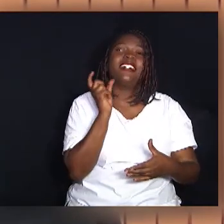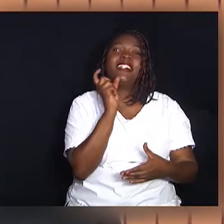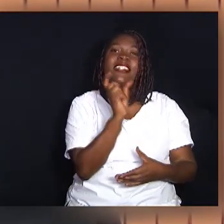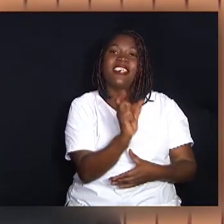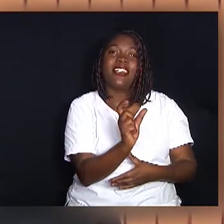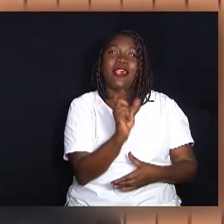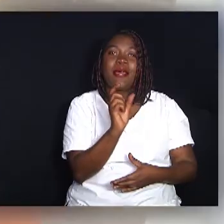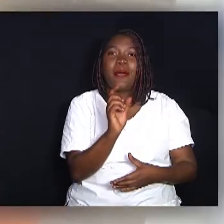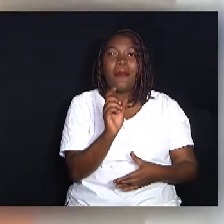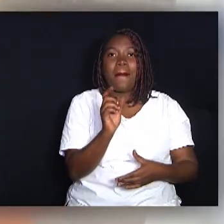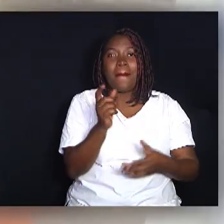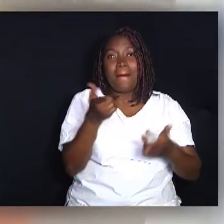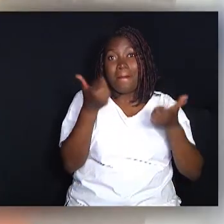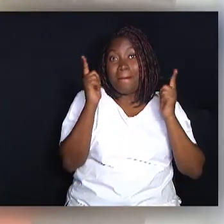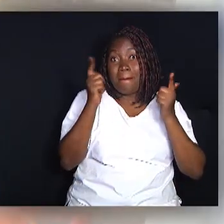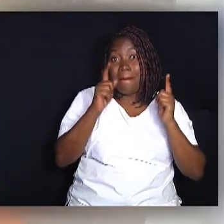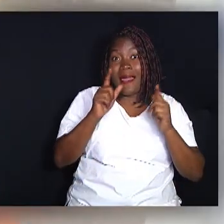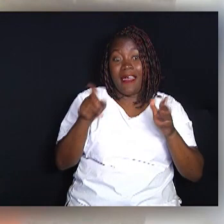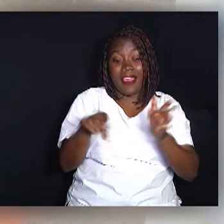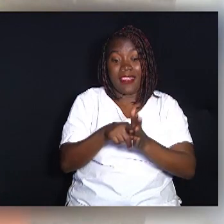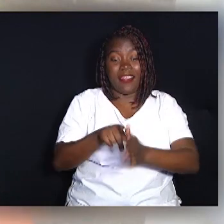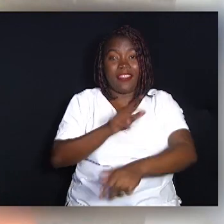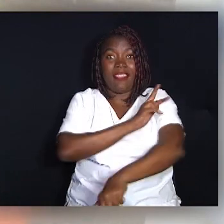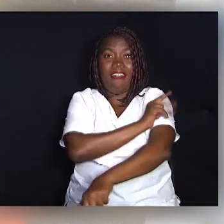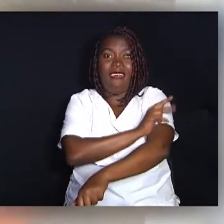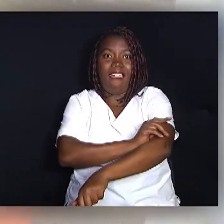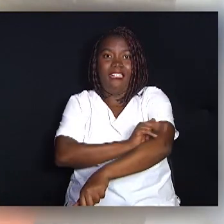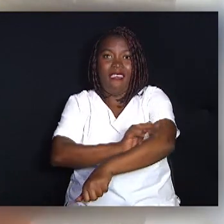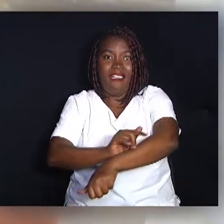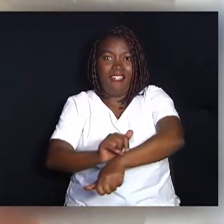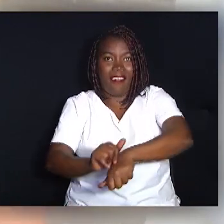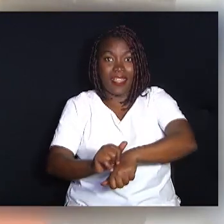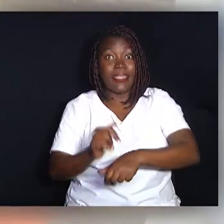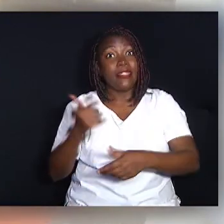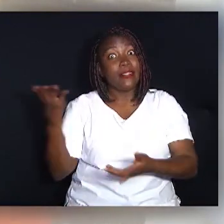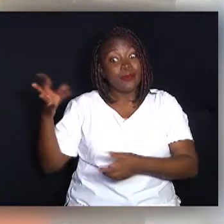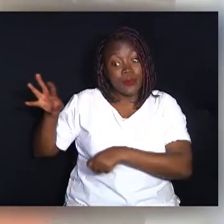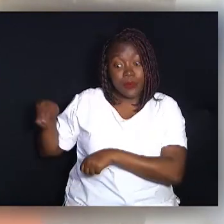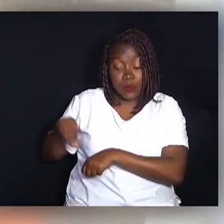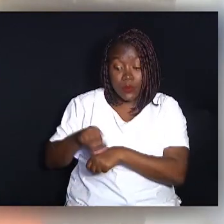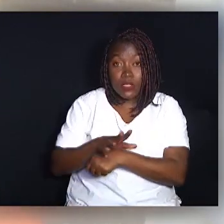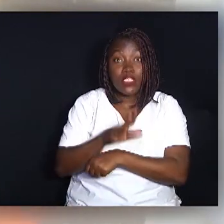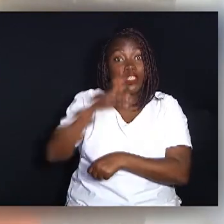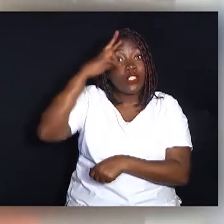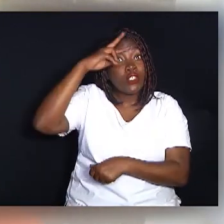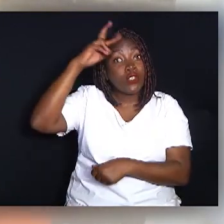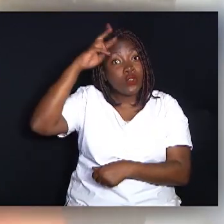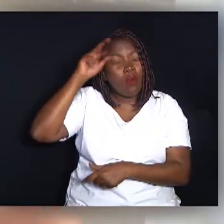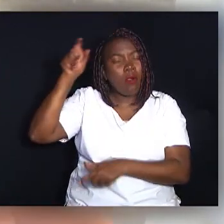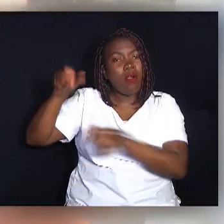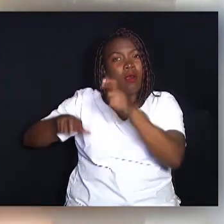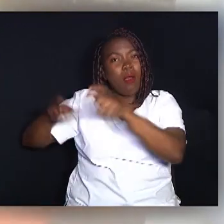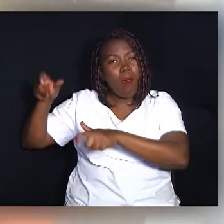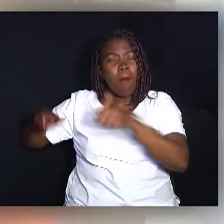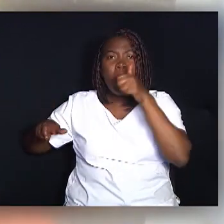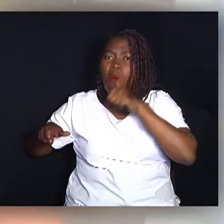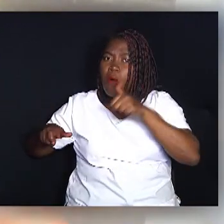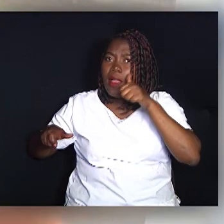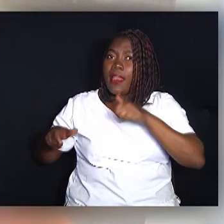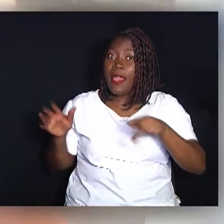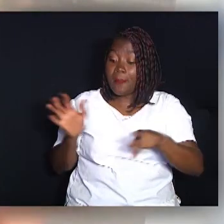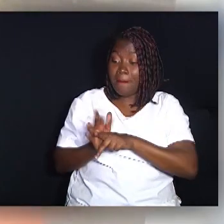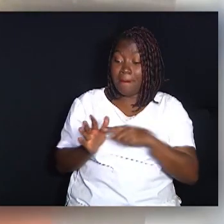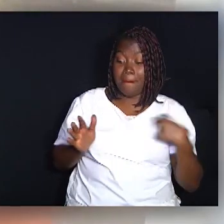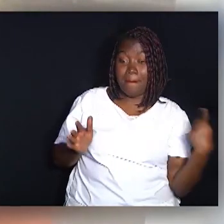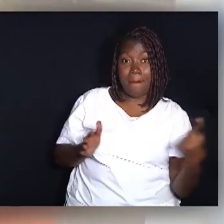dos bailes da raça. Então, eu acho que trazer essa história dessas mulheres para aqui a Comissão da Mulher, para a TV Câmara,